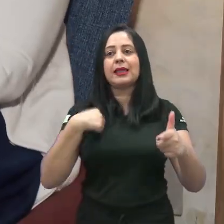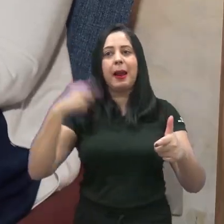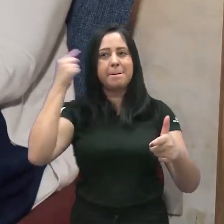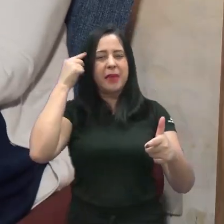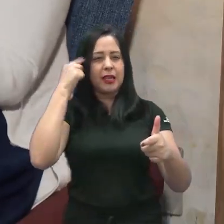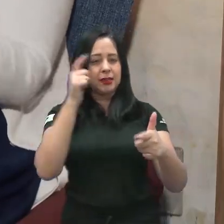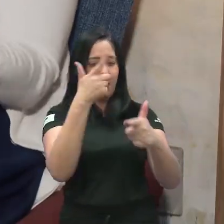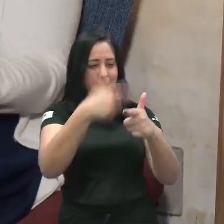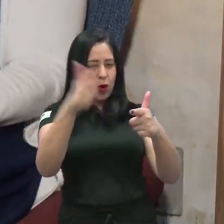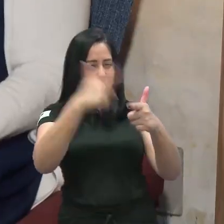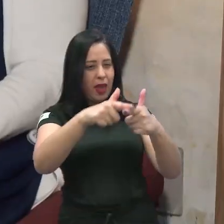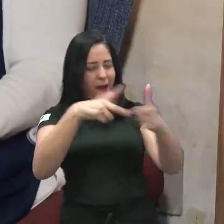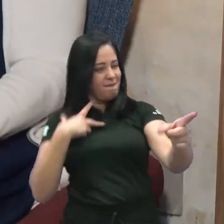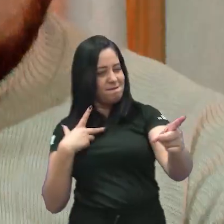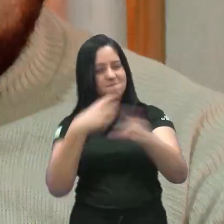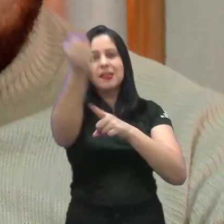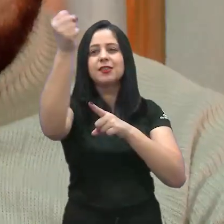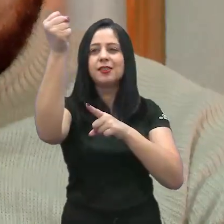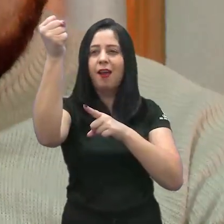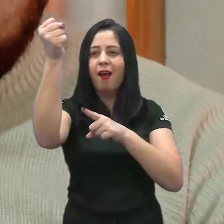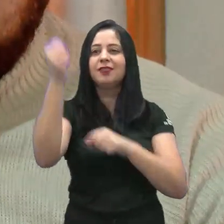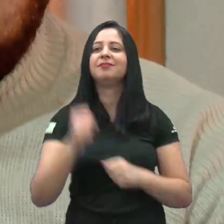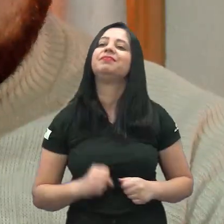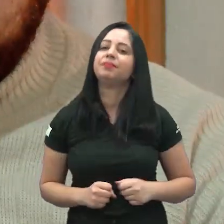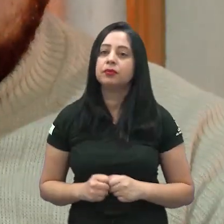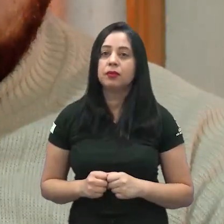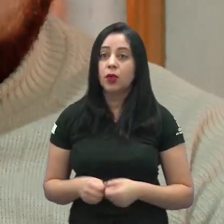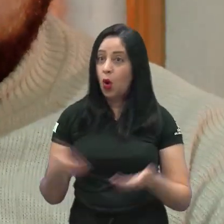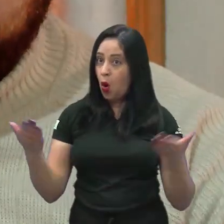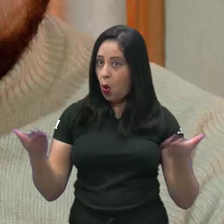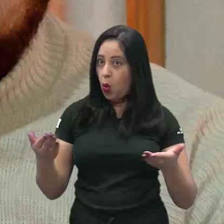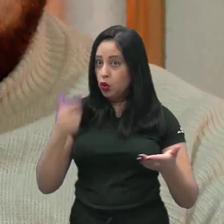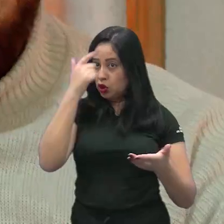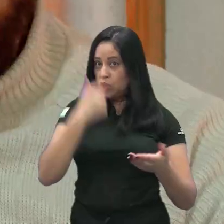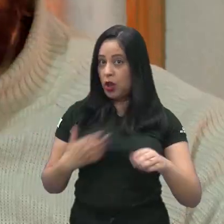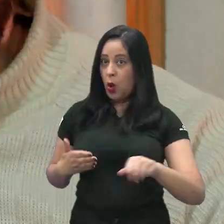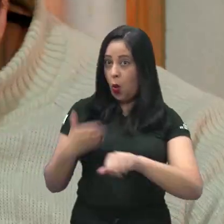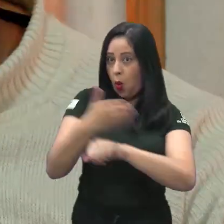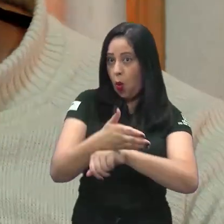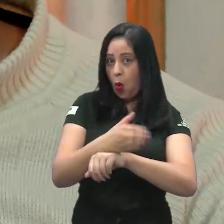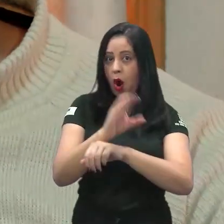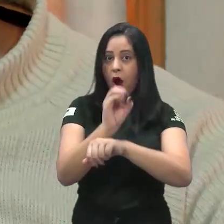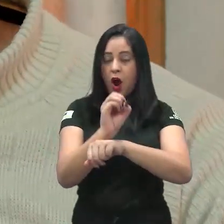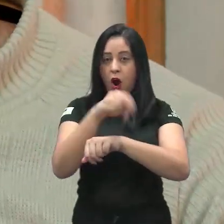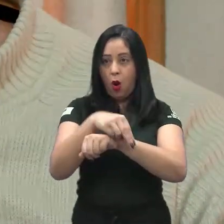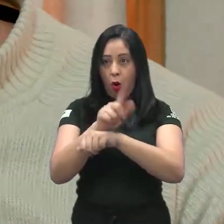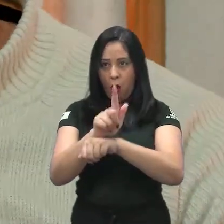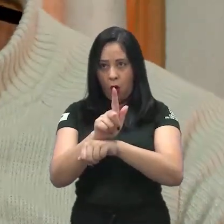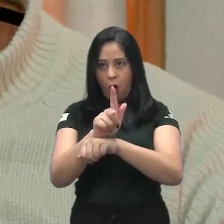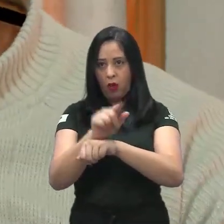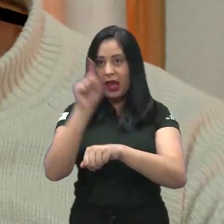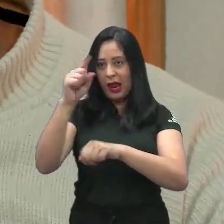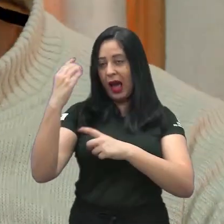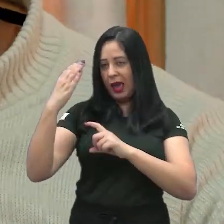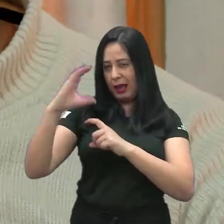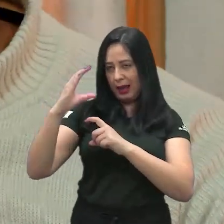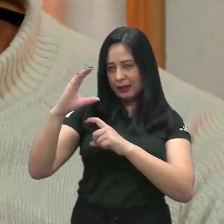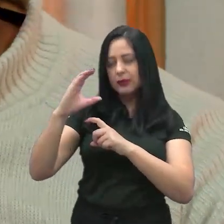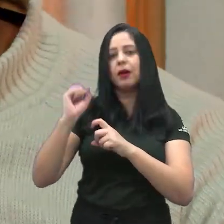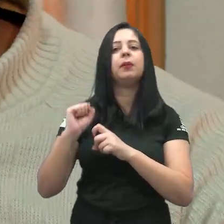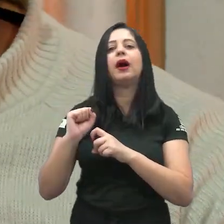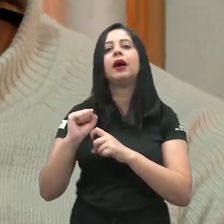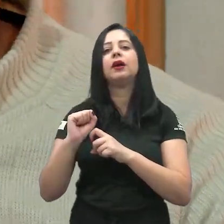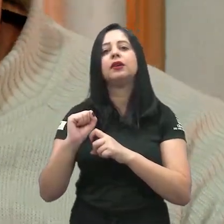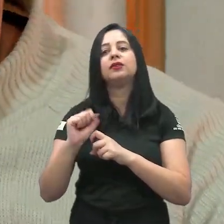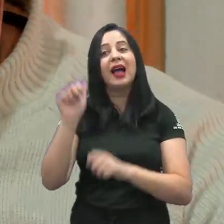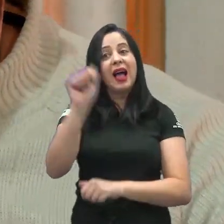e não se entregar para eles. Hoje, atualmente, eu faço parte de uma ONG. Essa ONG ela é de Caçapava, conhecida